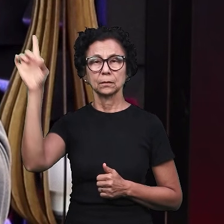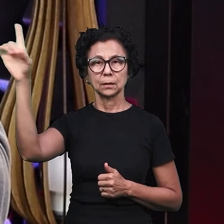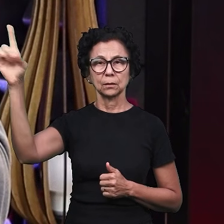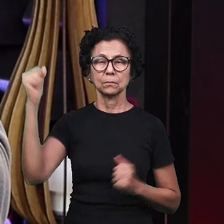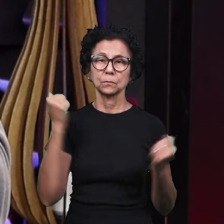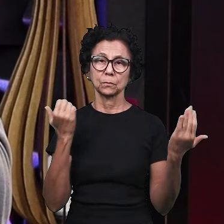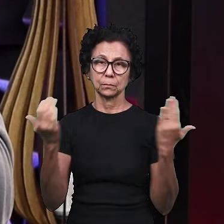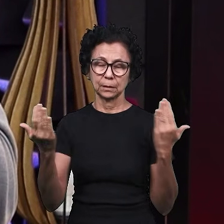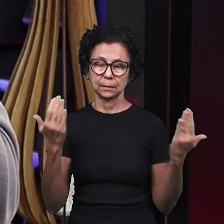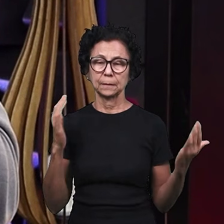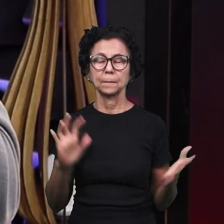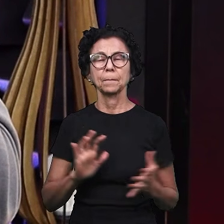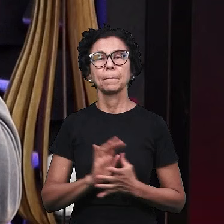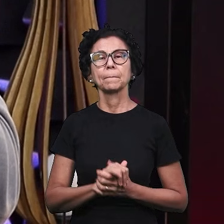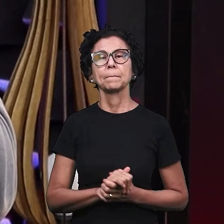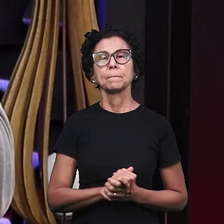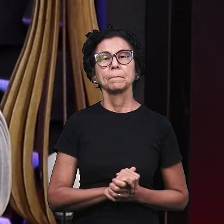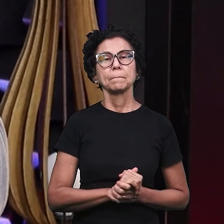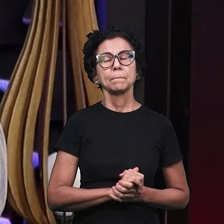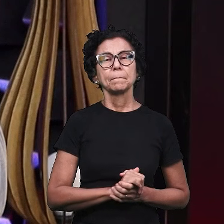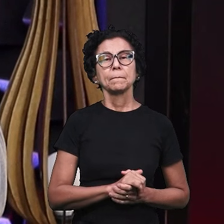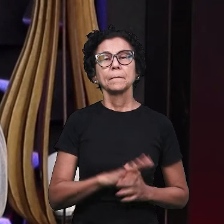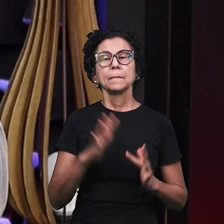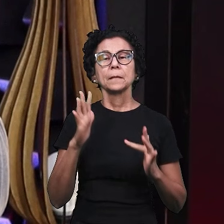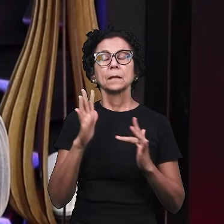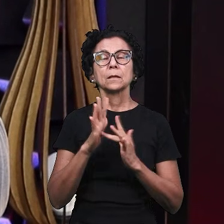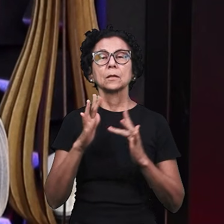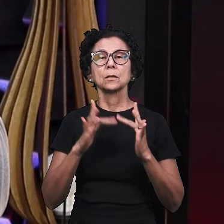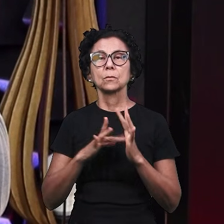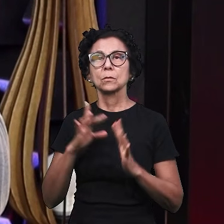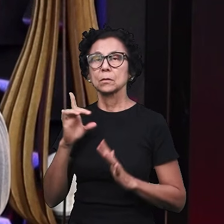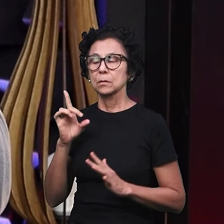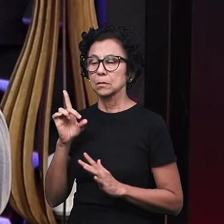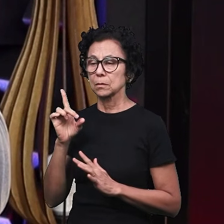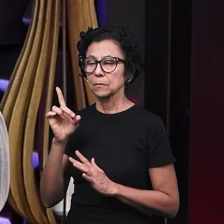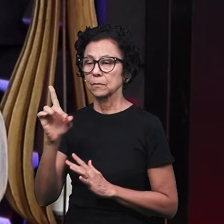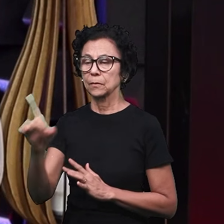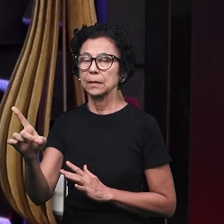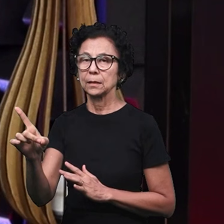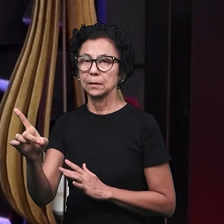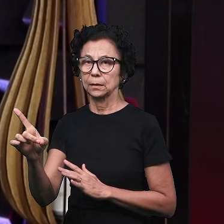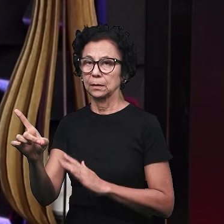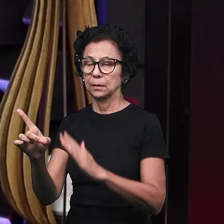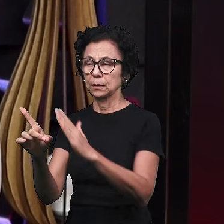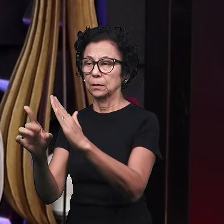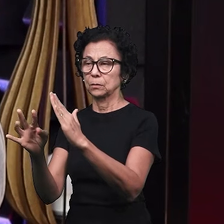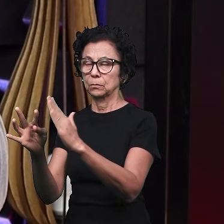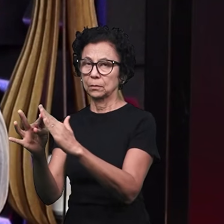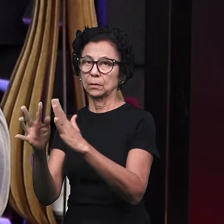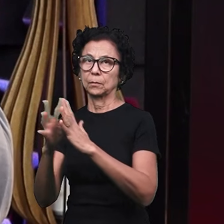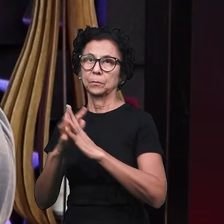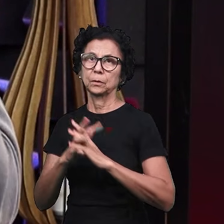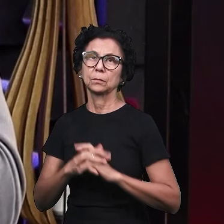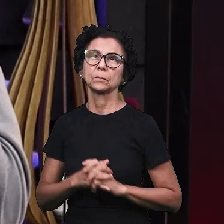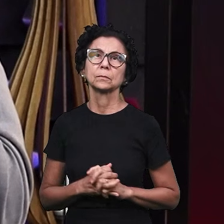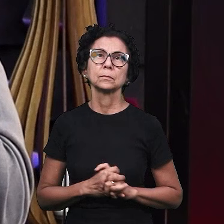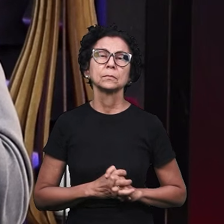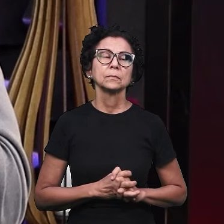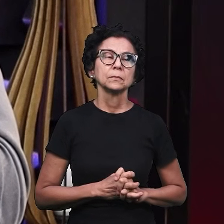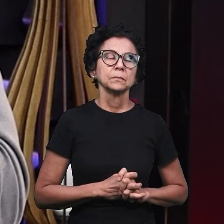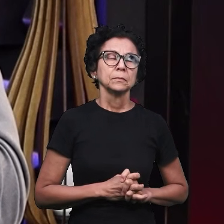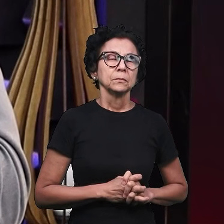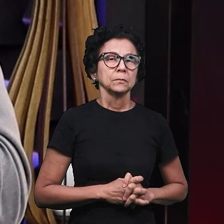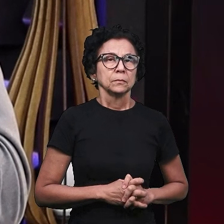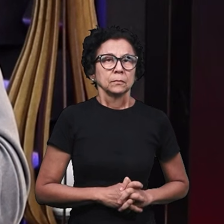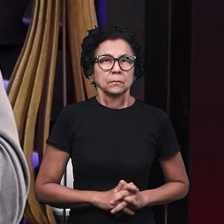esse paralelo, que Jesus ele entra e ele vai direto ao templo. E é a mesma coisa com as nossas